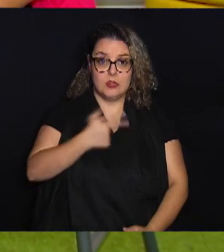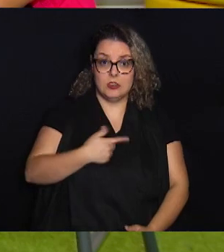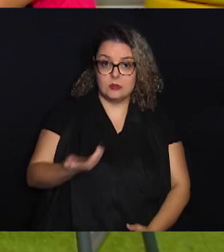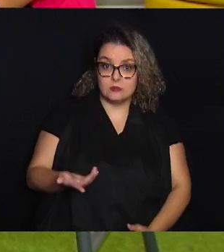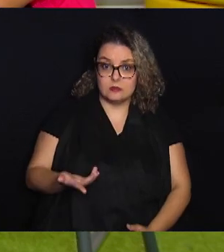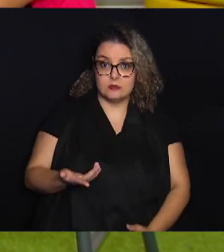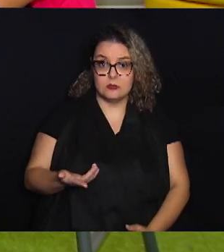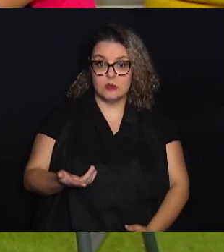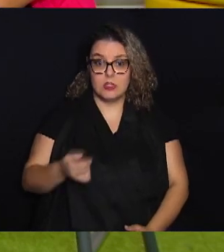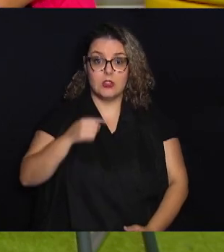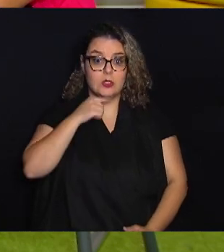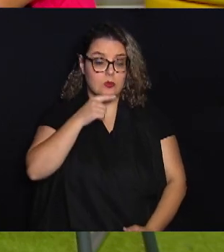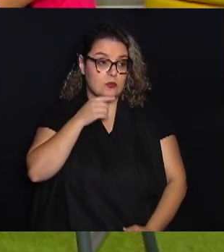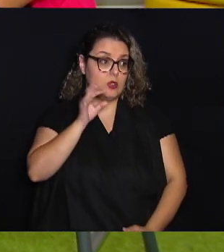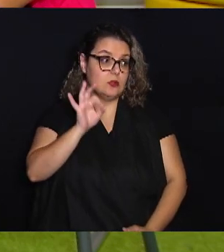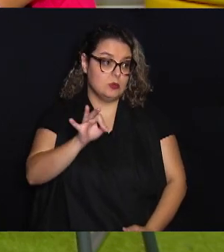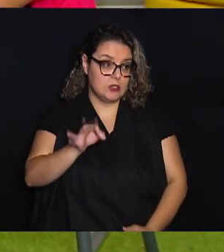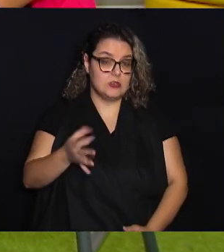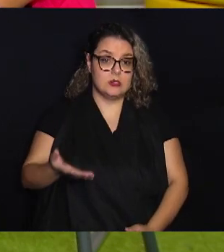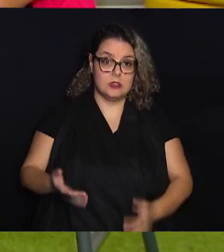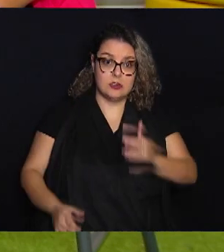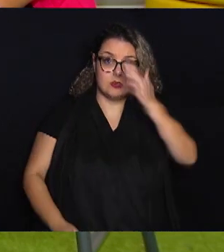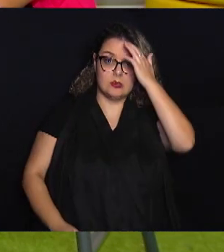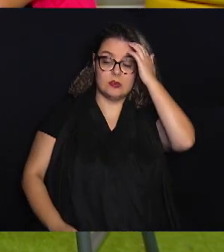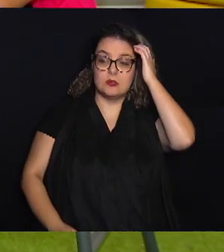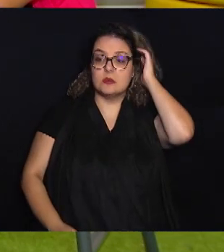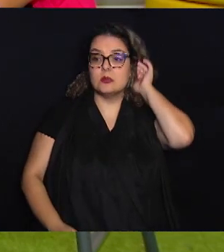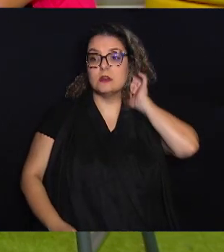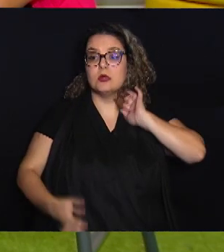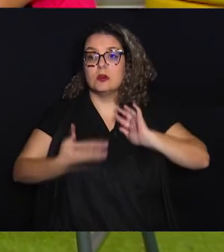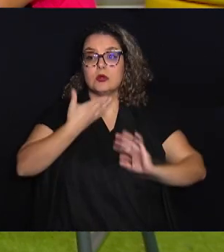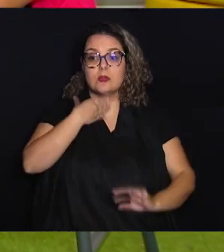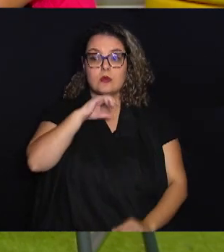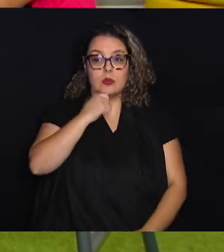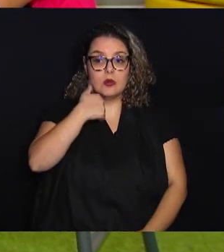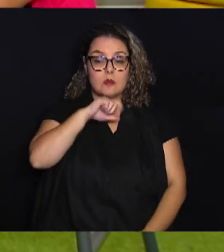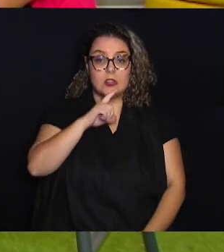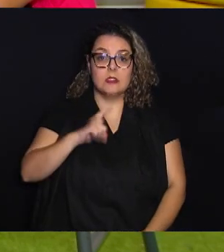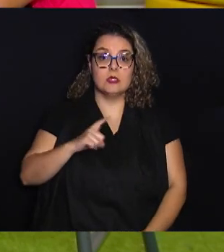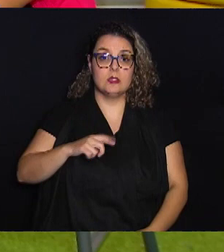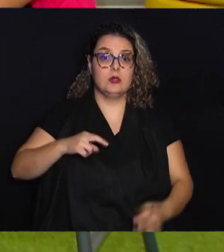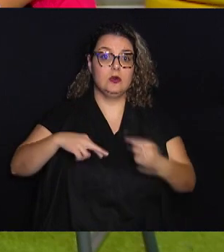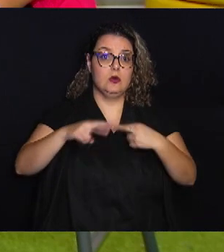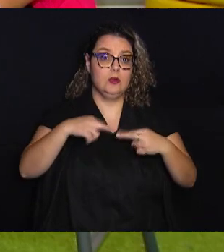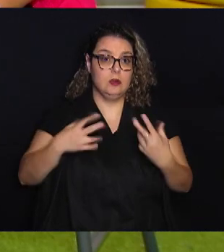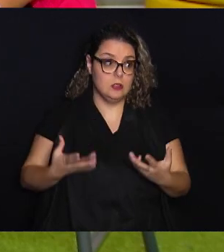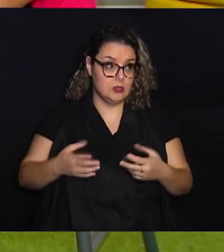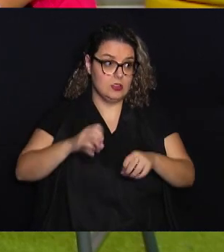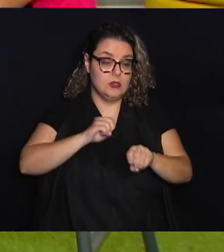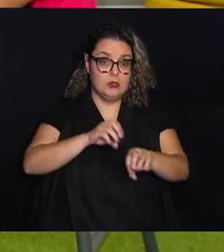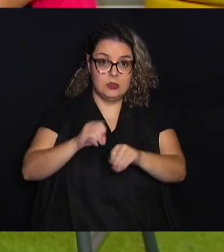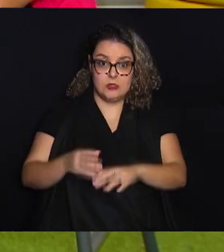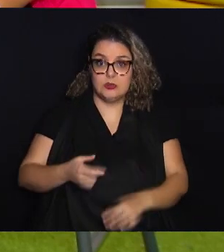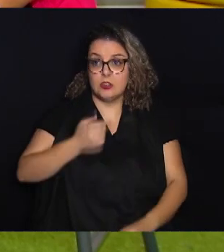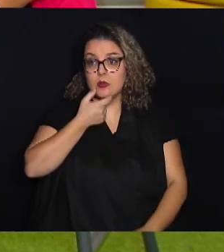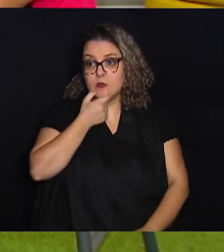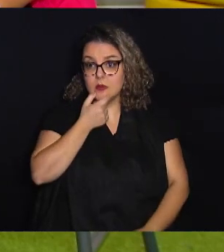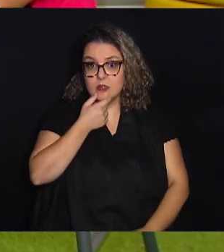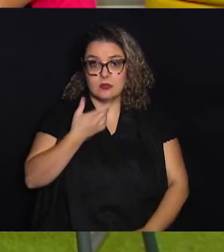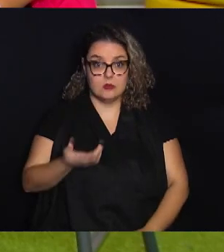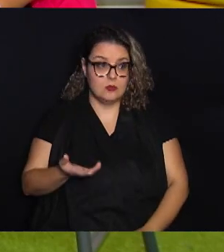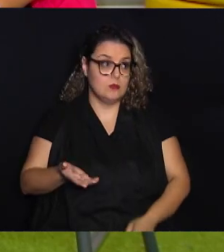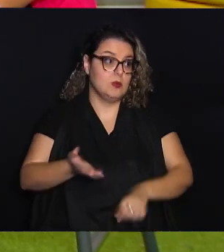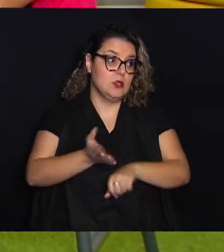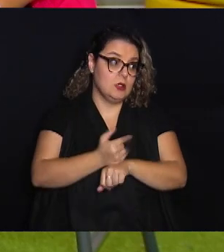gente. E uma dúvida certamente que os pais têm com relação a escolas de inglês, né?